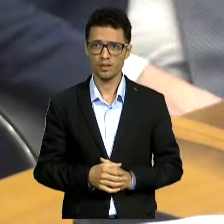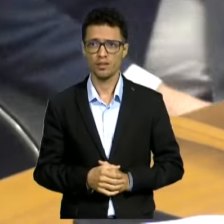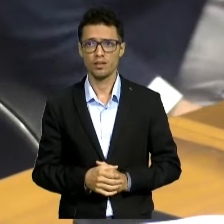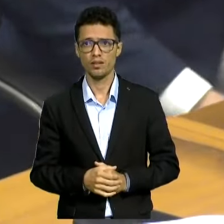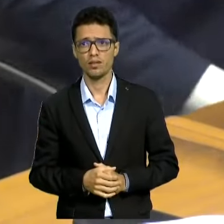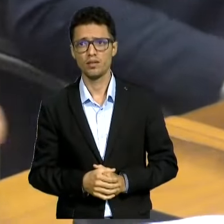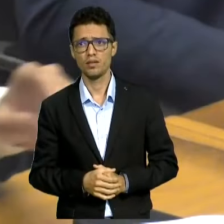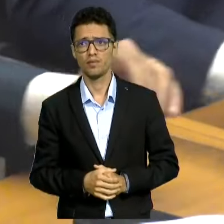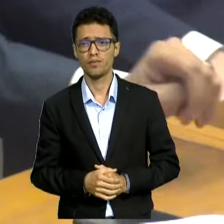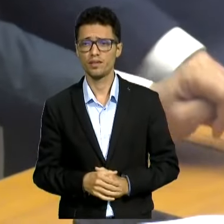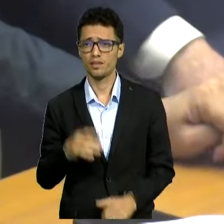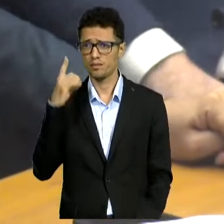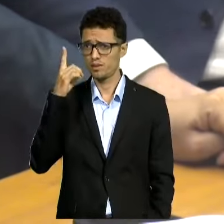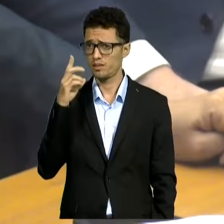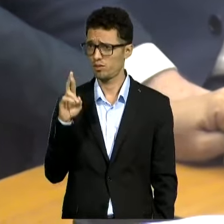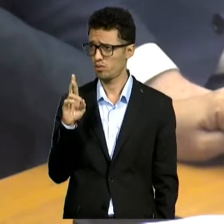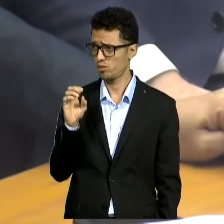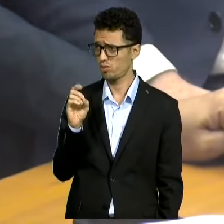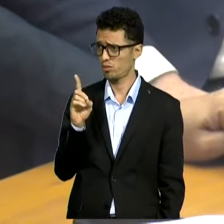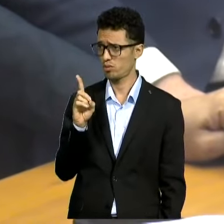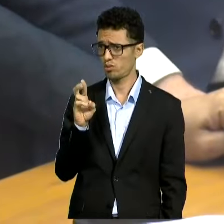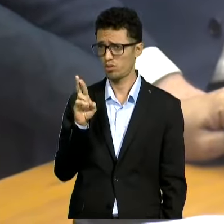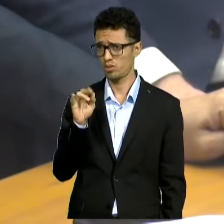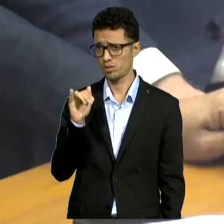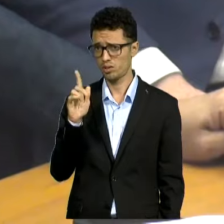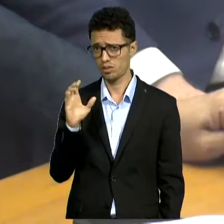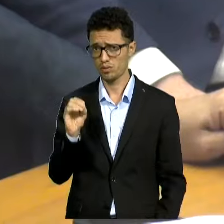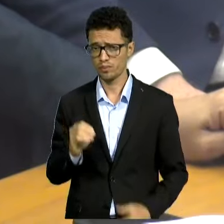Deputado Rodrigo Lago, eu quero aqui